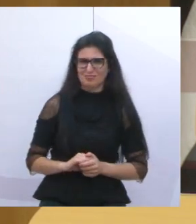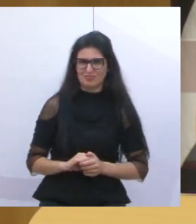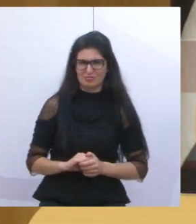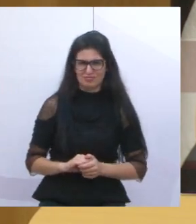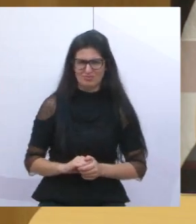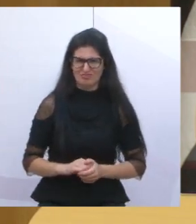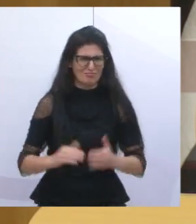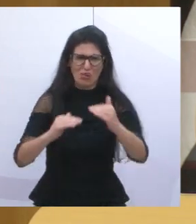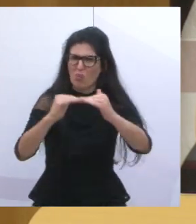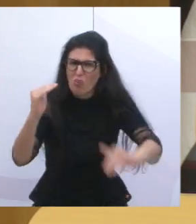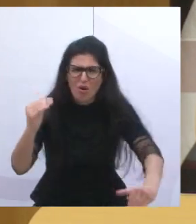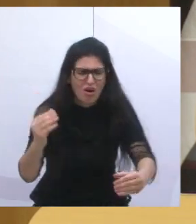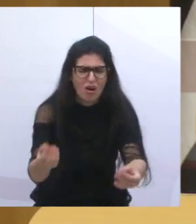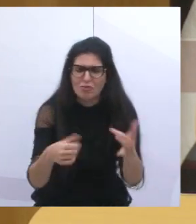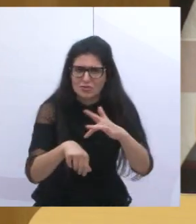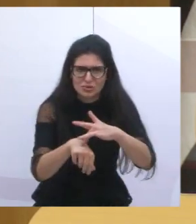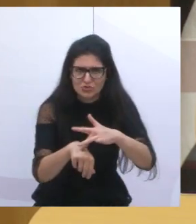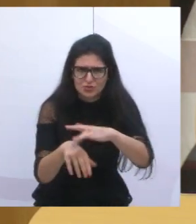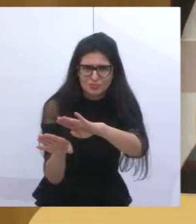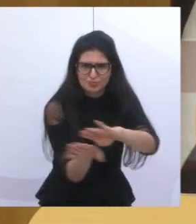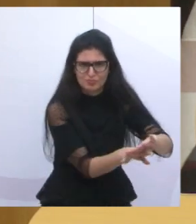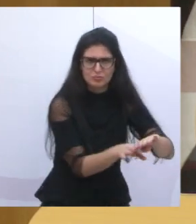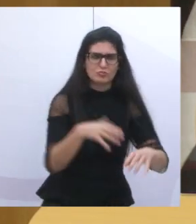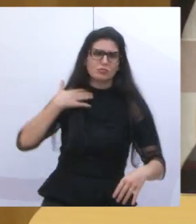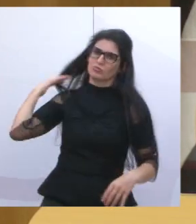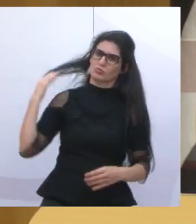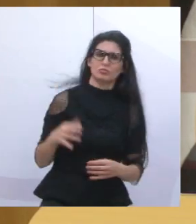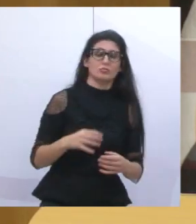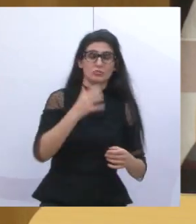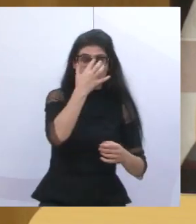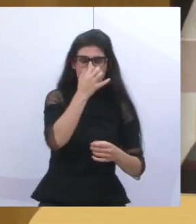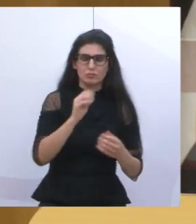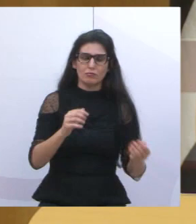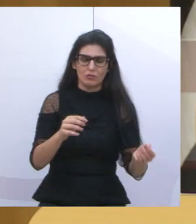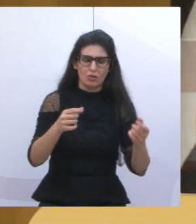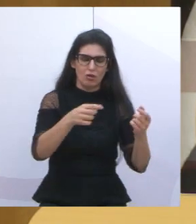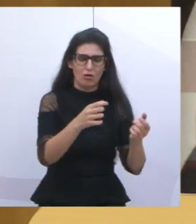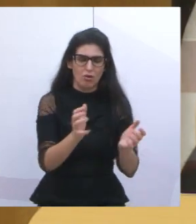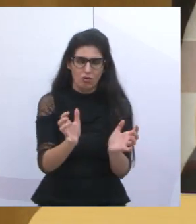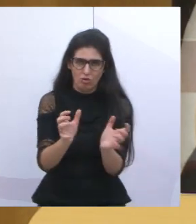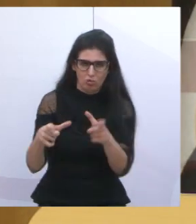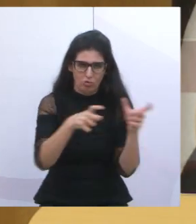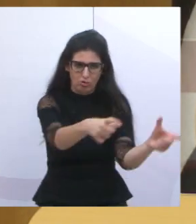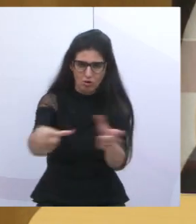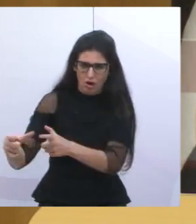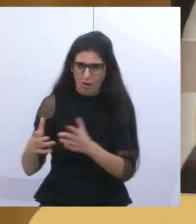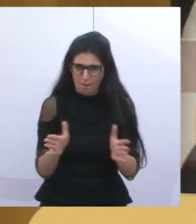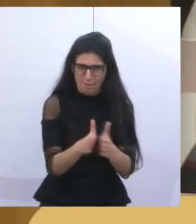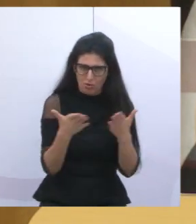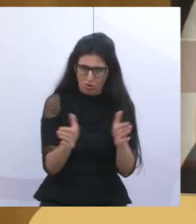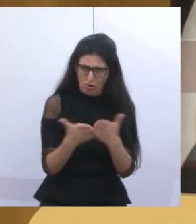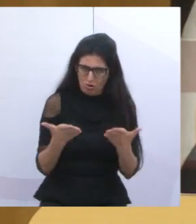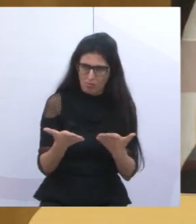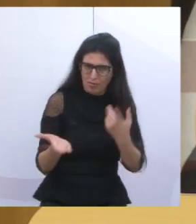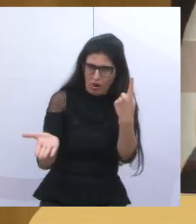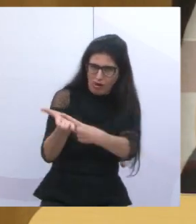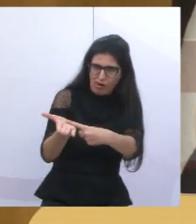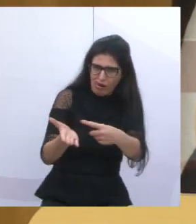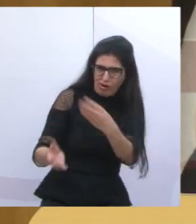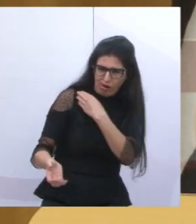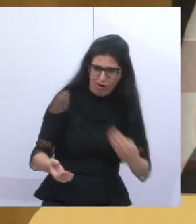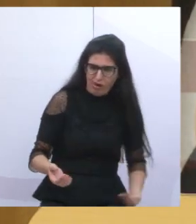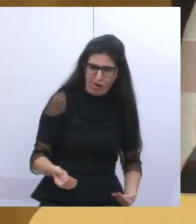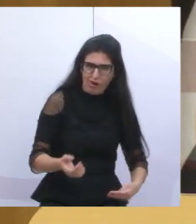comunidades que sustentam uma parceria com o poder público. Se a gente aqui votar esse projeto de lei, na forma como está